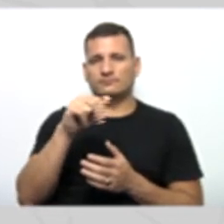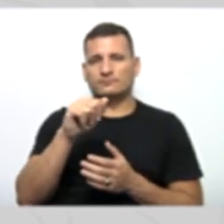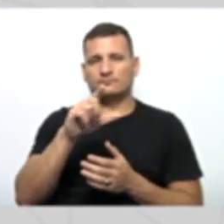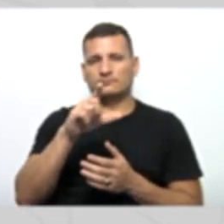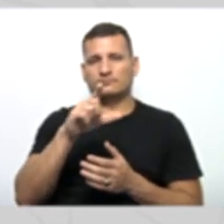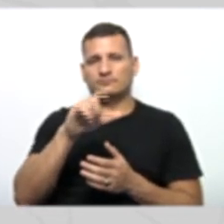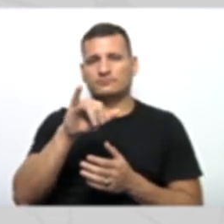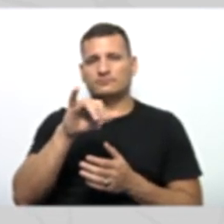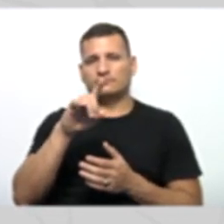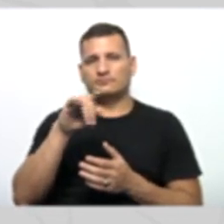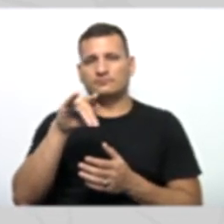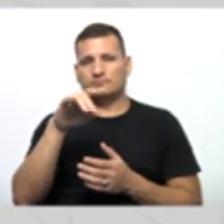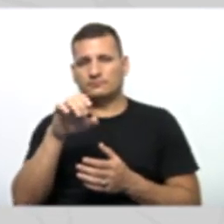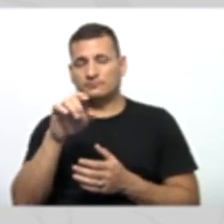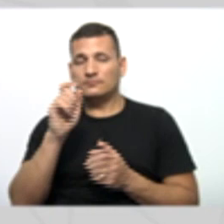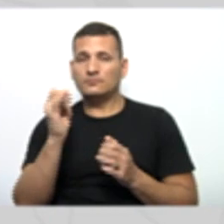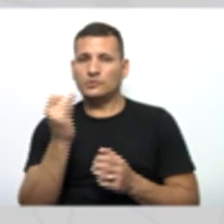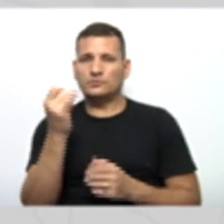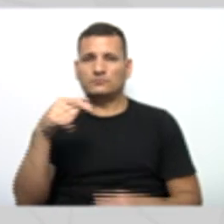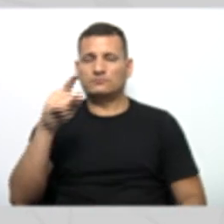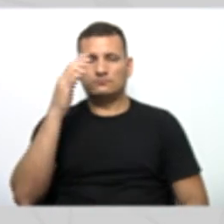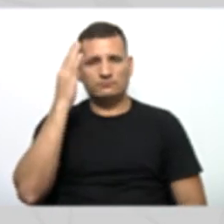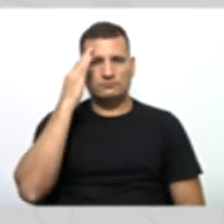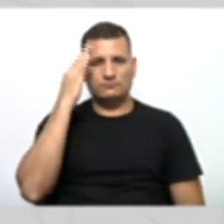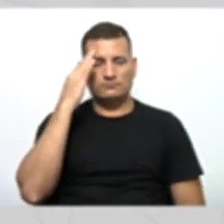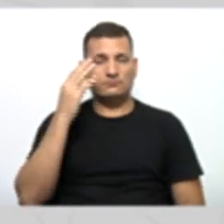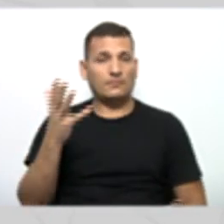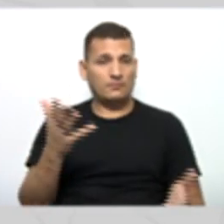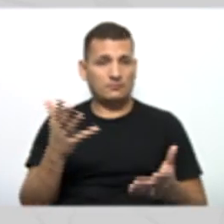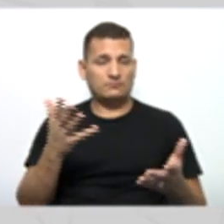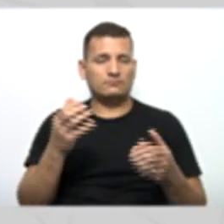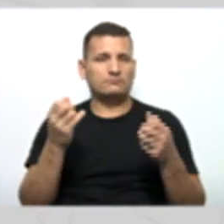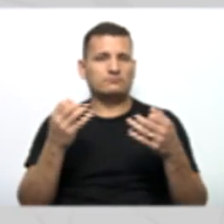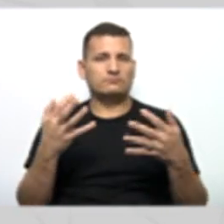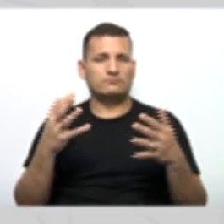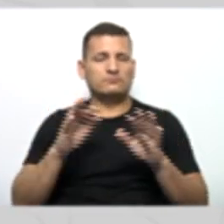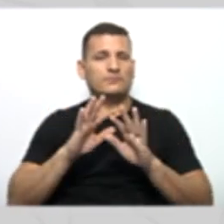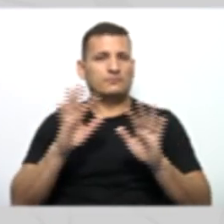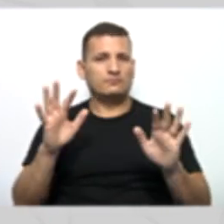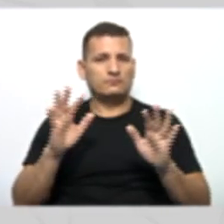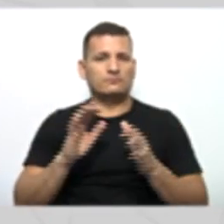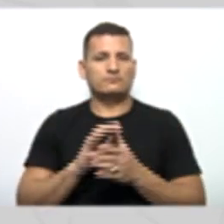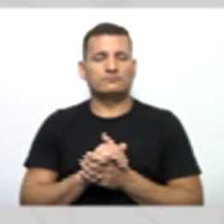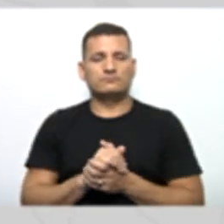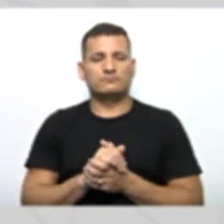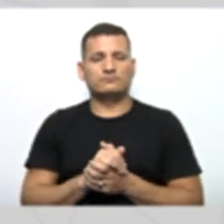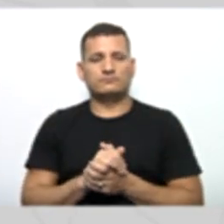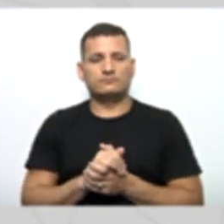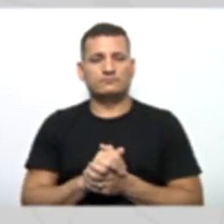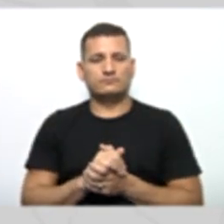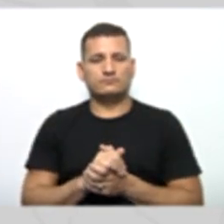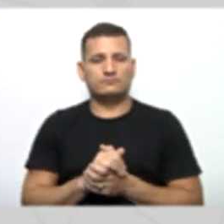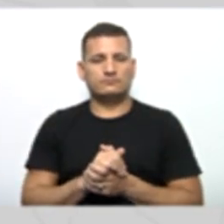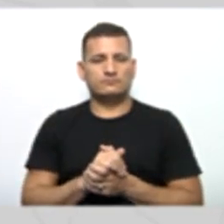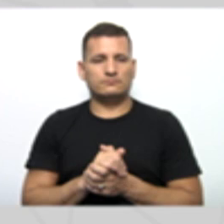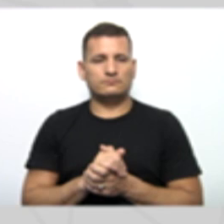também saber, certo? Eu vou dar uma esclarecida para vocês agora, que na próxima aula a gente passou um pouco rápido. Bom,